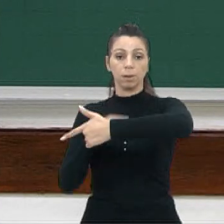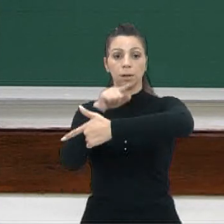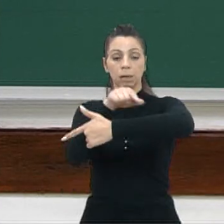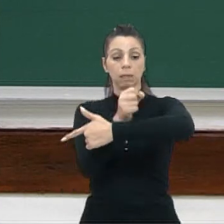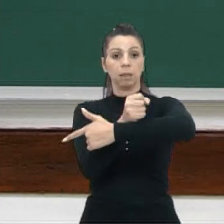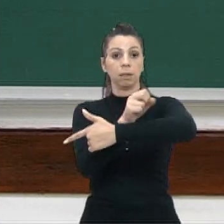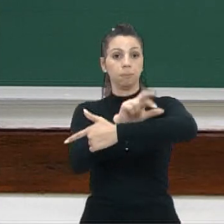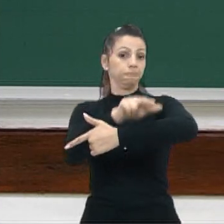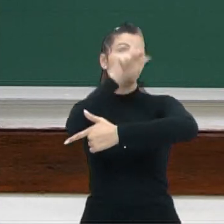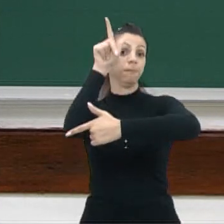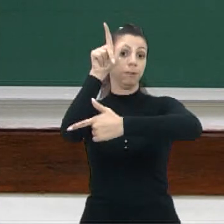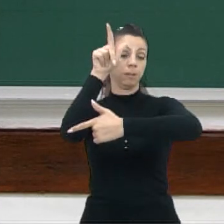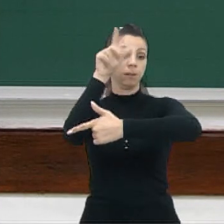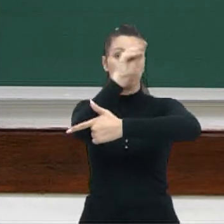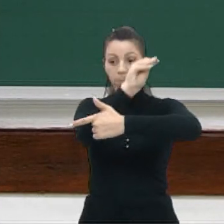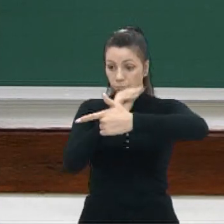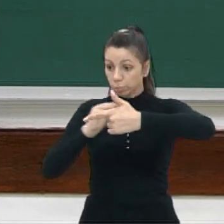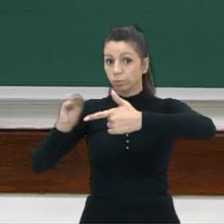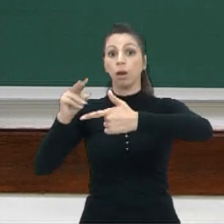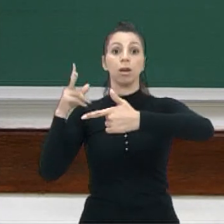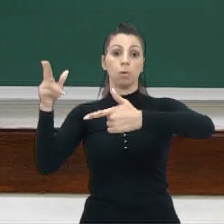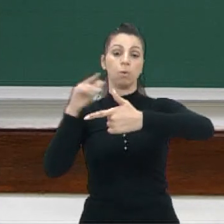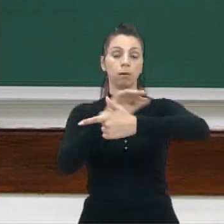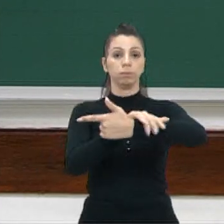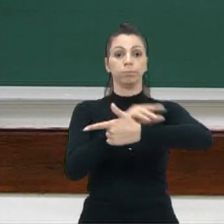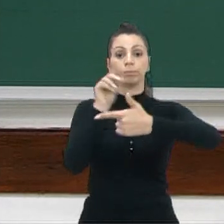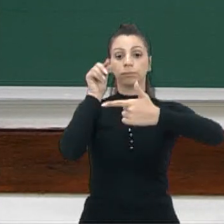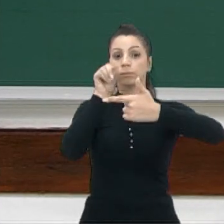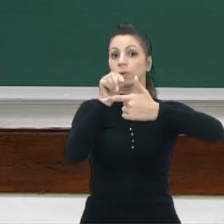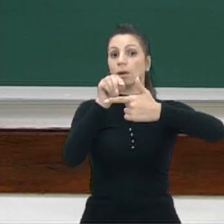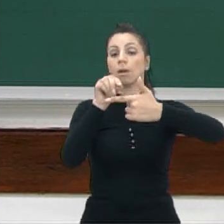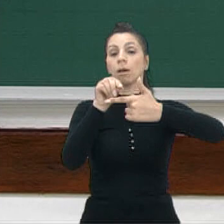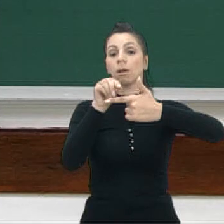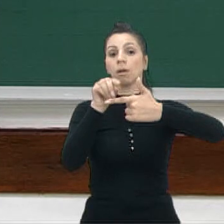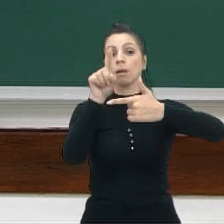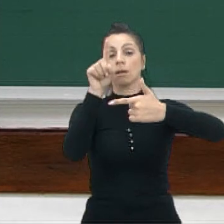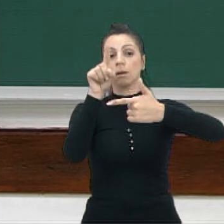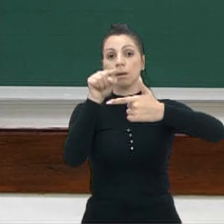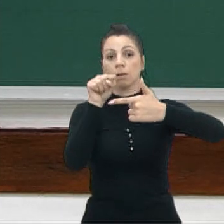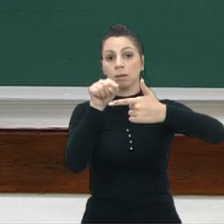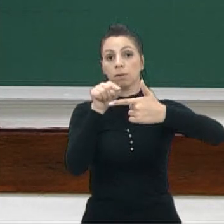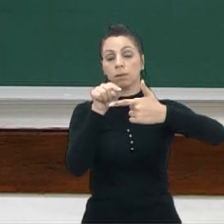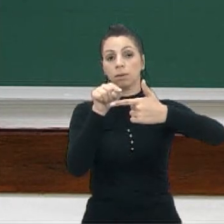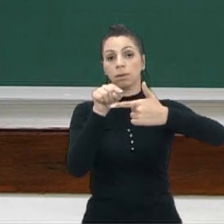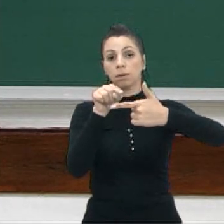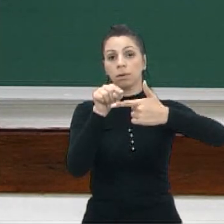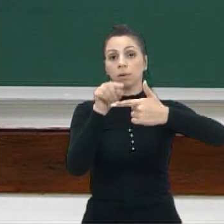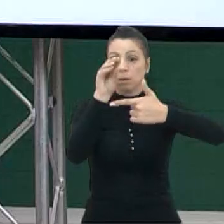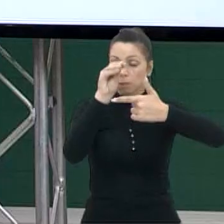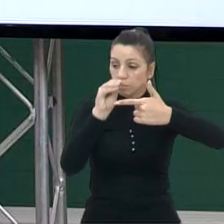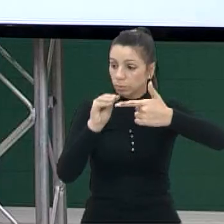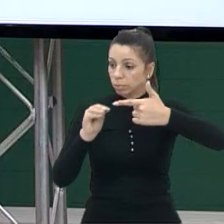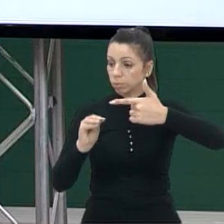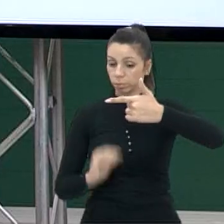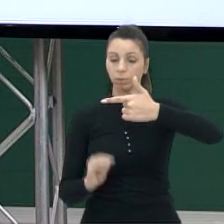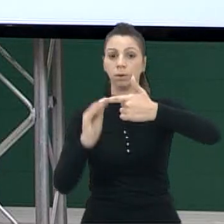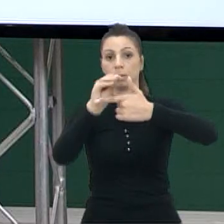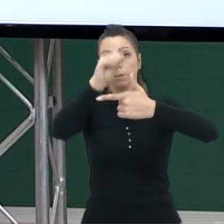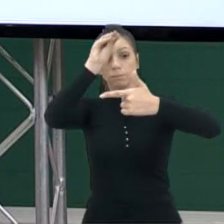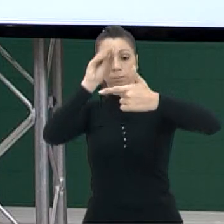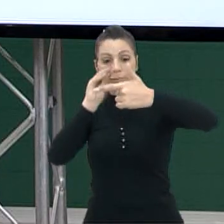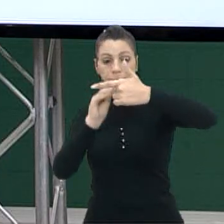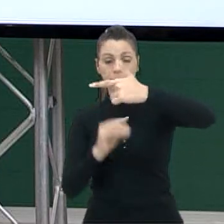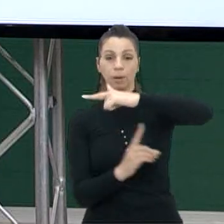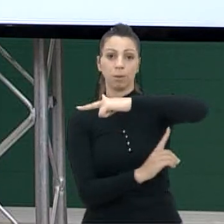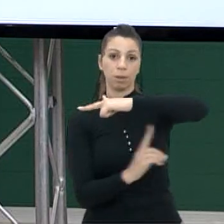primeiro termo, você repete. Letra diferente no segundo termo, que é o divisor, você coloca como denominador. E daí você